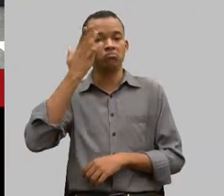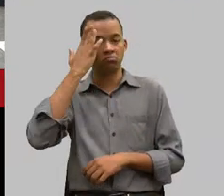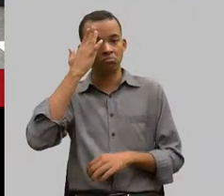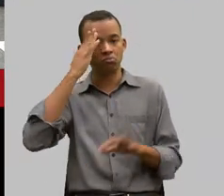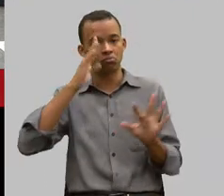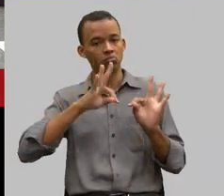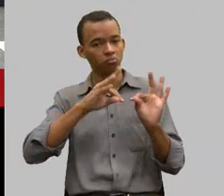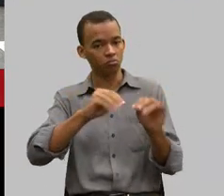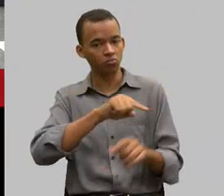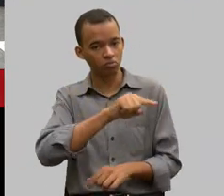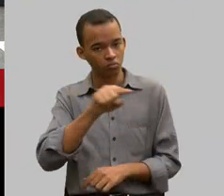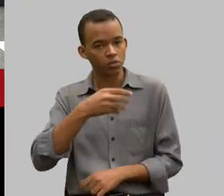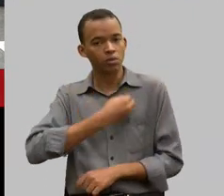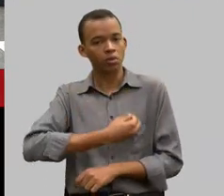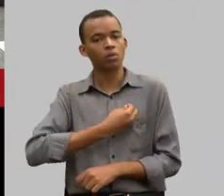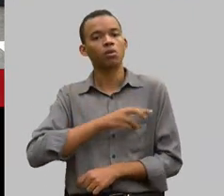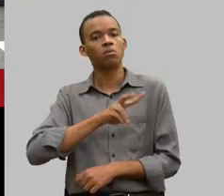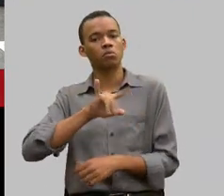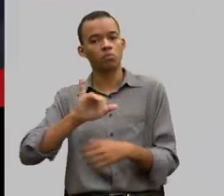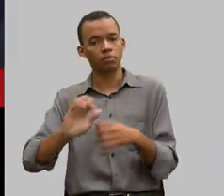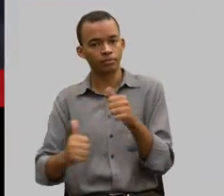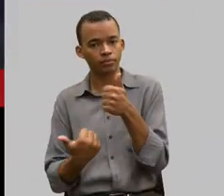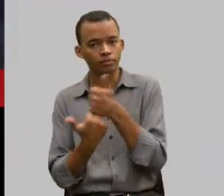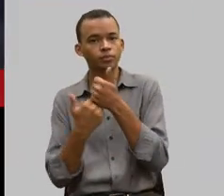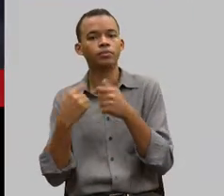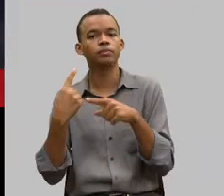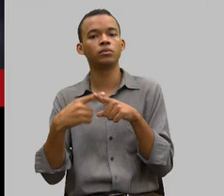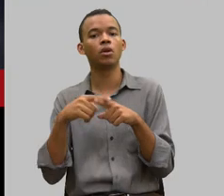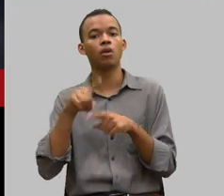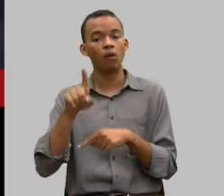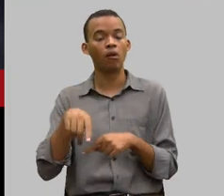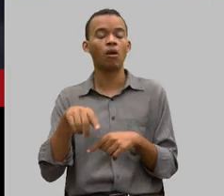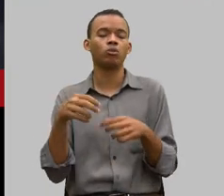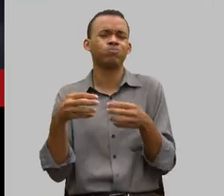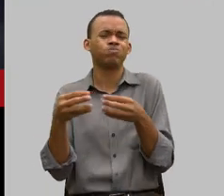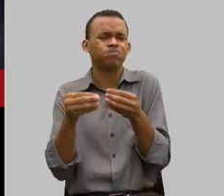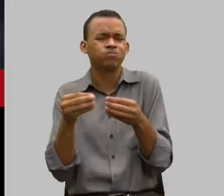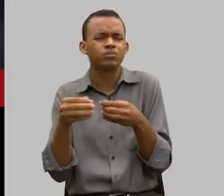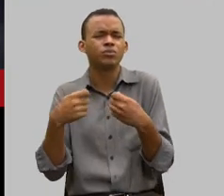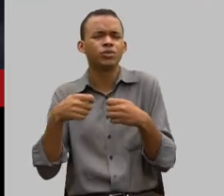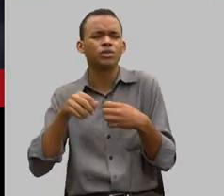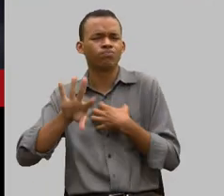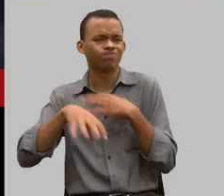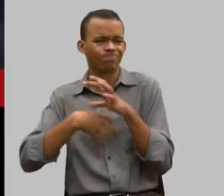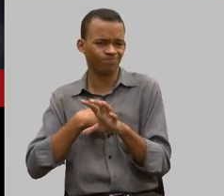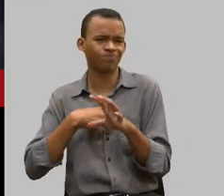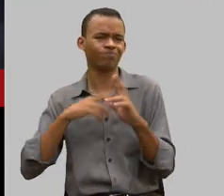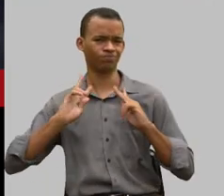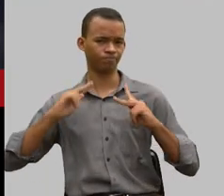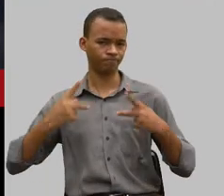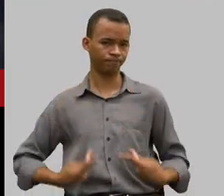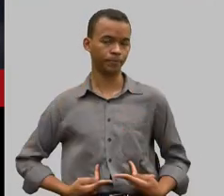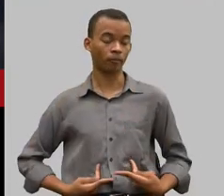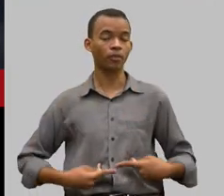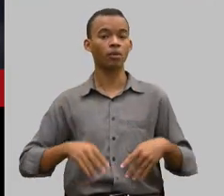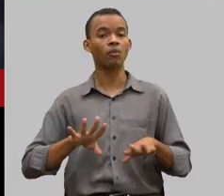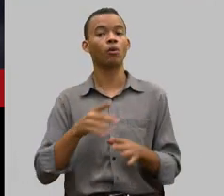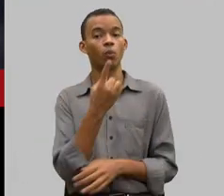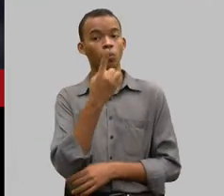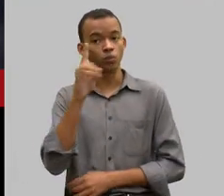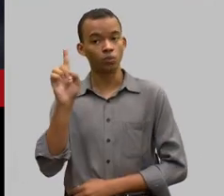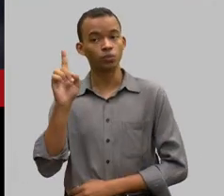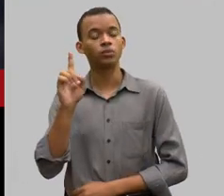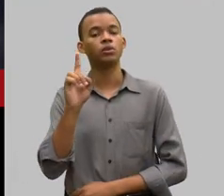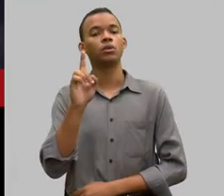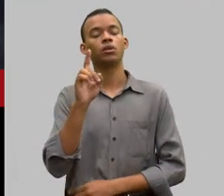vai apoiar porque é uma causa de muita sensibilidade humana mas por fim secretário eu queria fazer um apelo